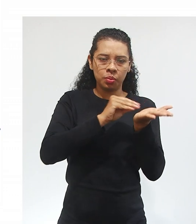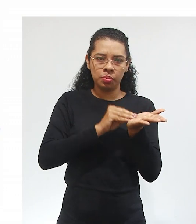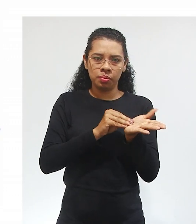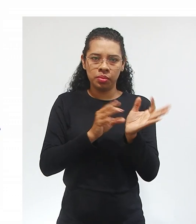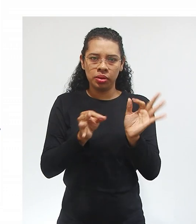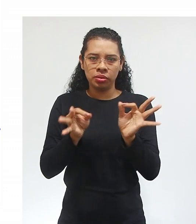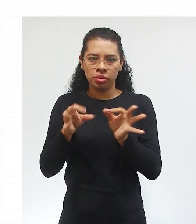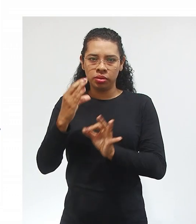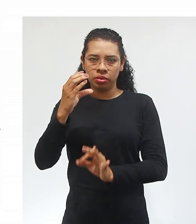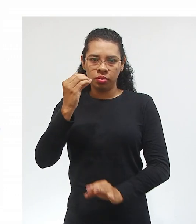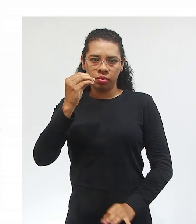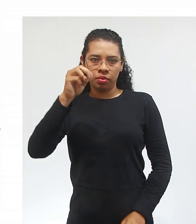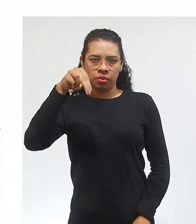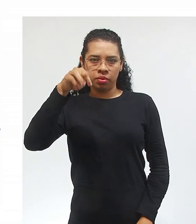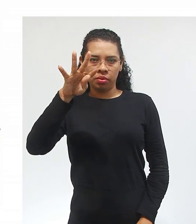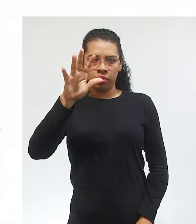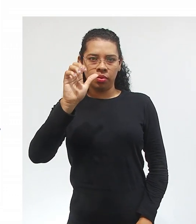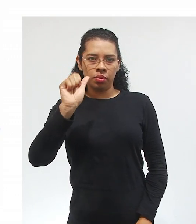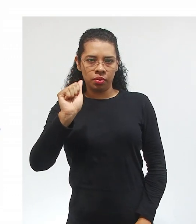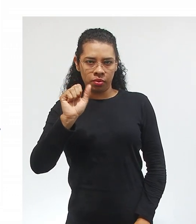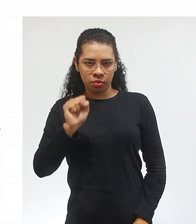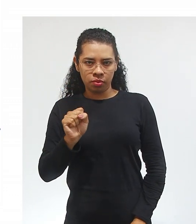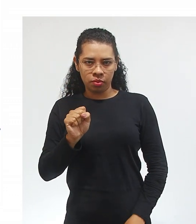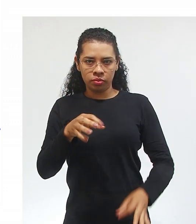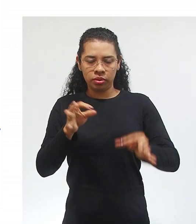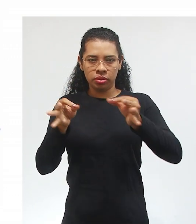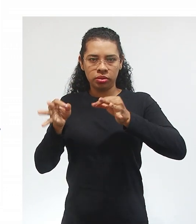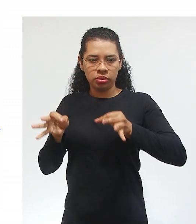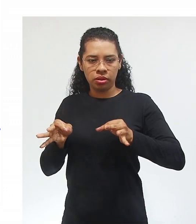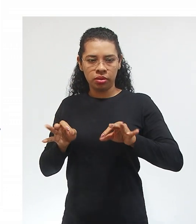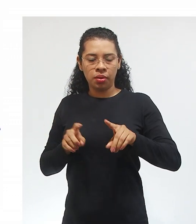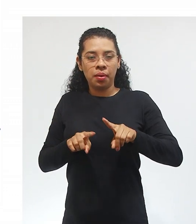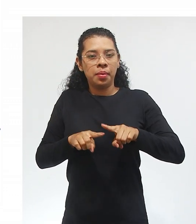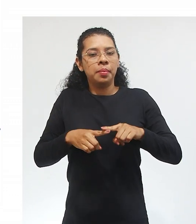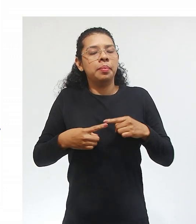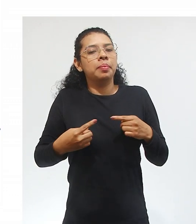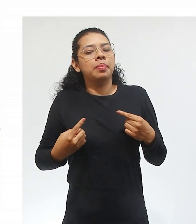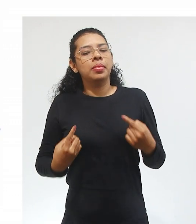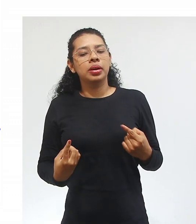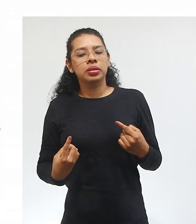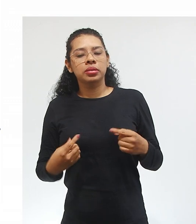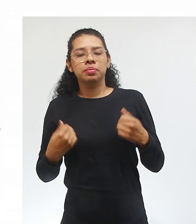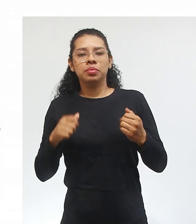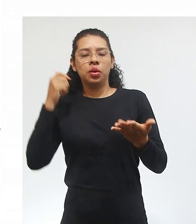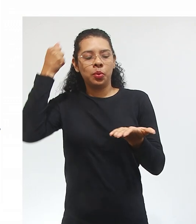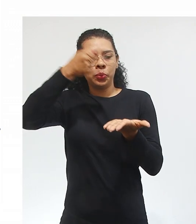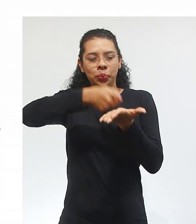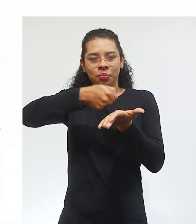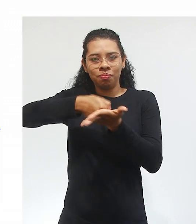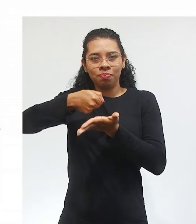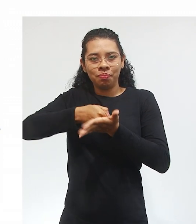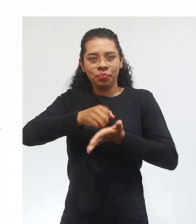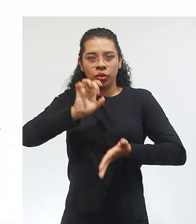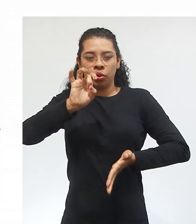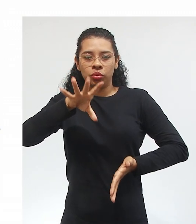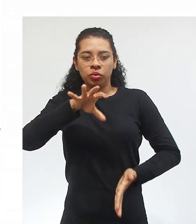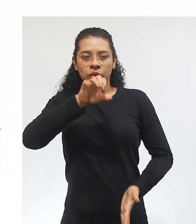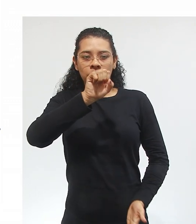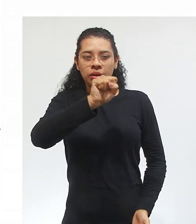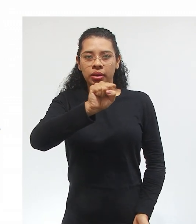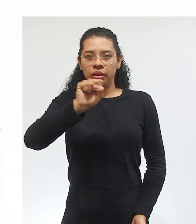outras, as contas que a gente fala lá de reservas de lucro, tá? Aí ela não ficaria, mas isso é obrigatório, exigido para